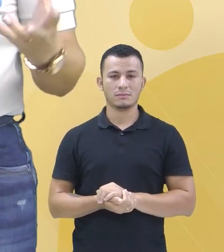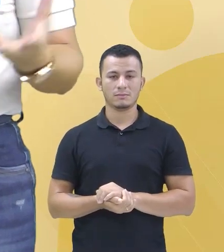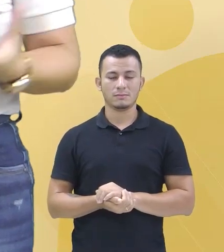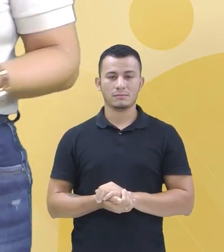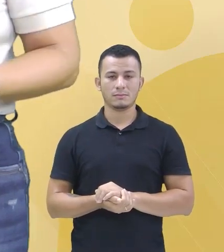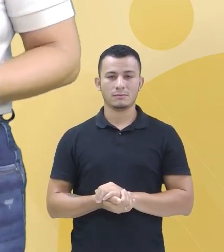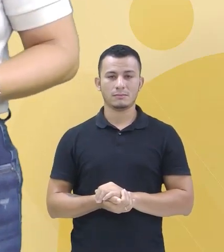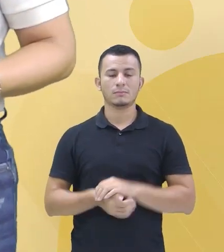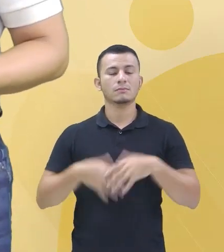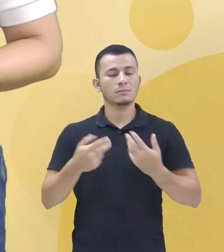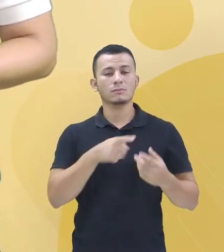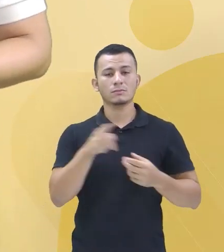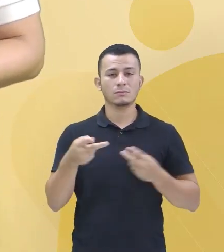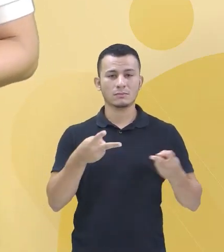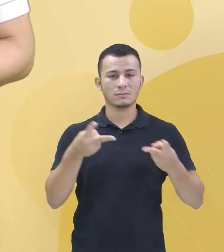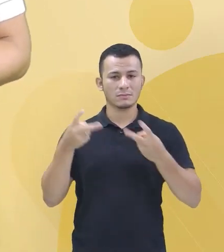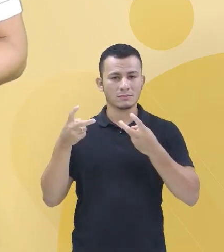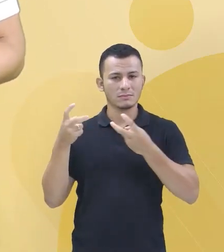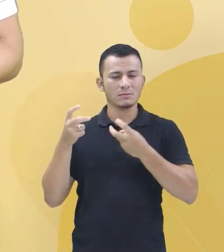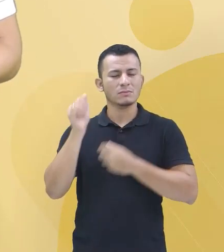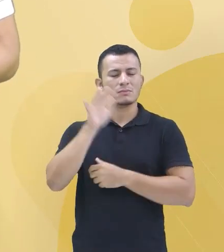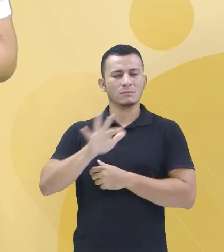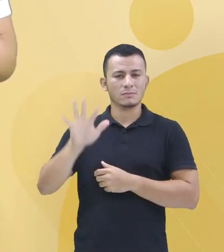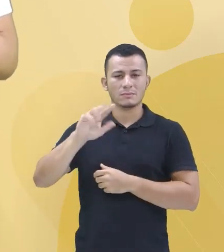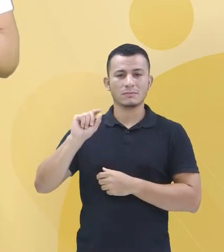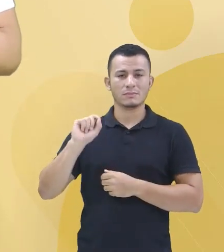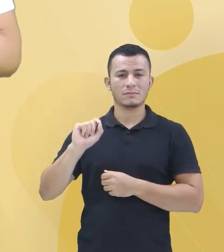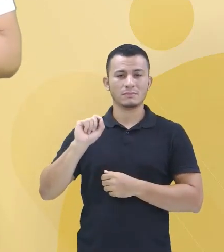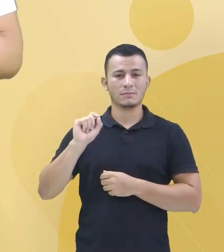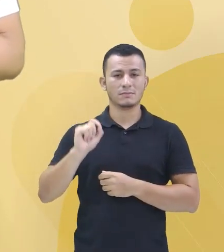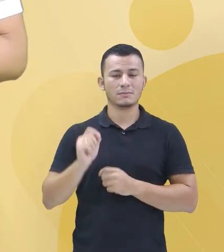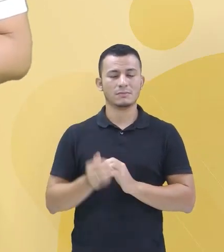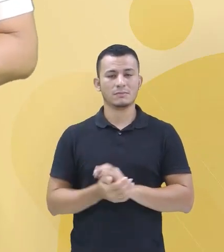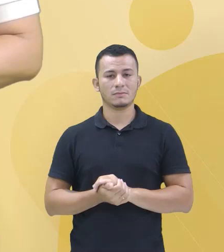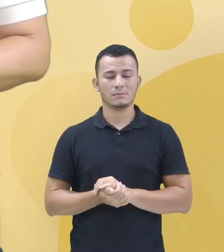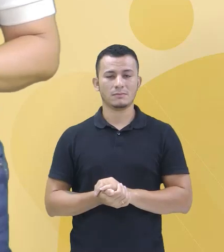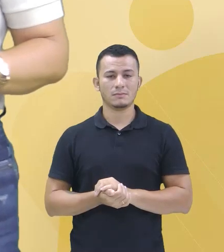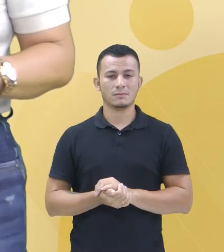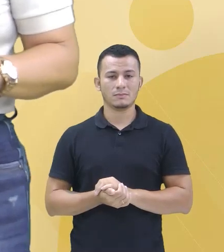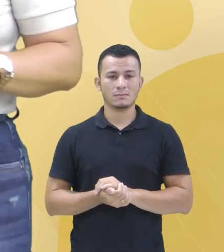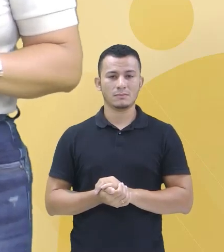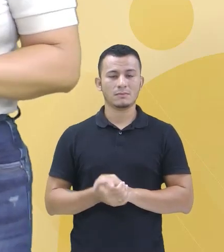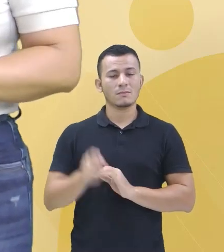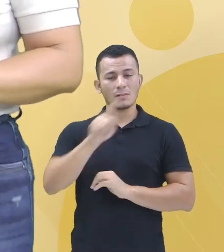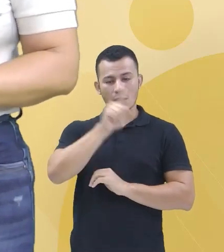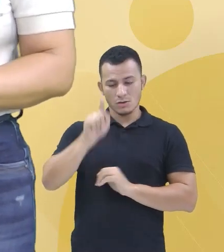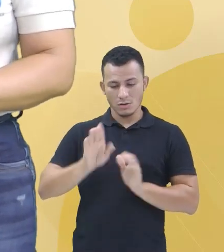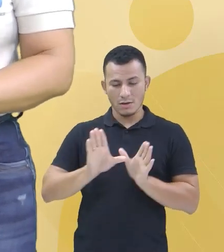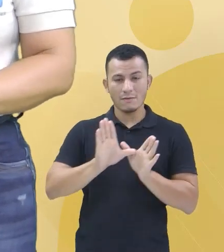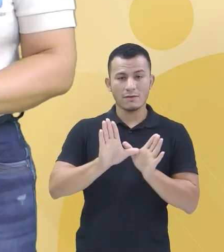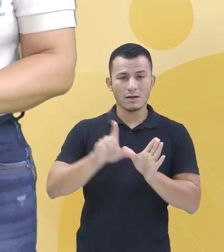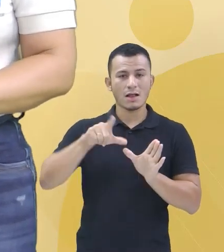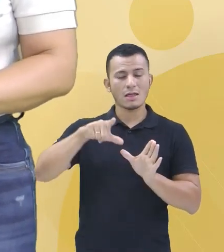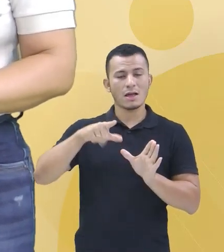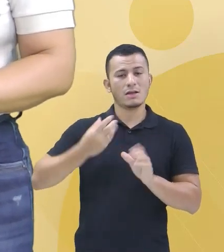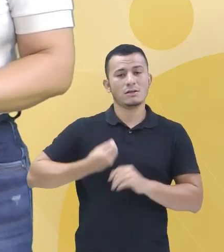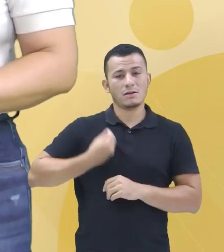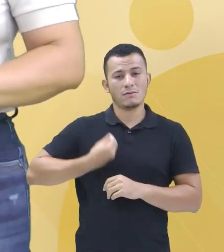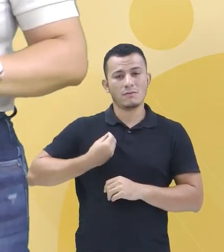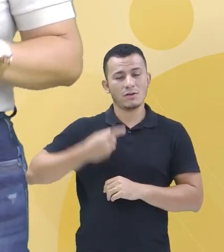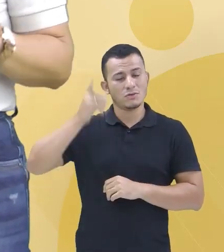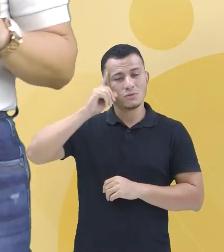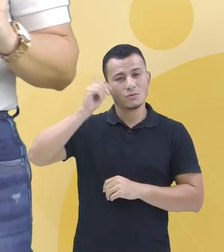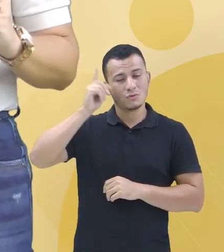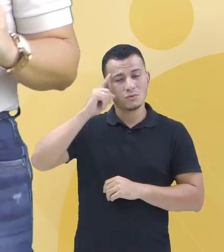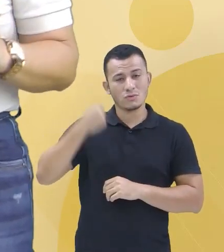a gente percebe aqui nessa outra imagem, né, que a Zona Franca ela está presente no nosso dia a dia. A